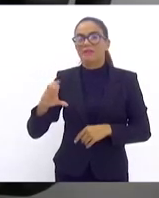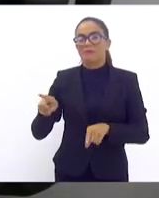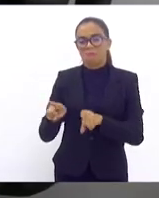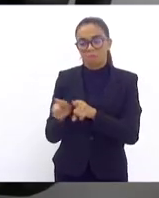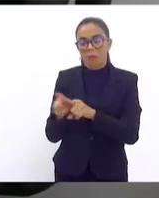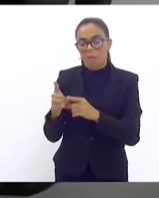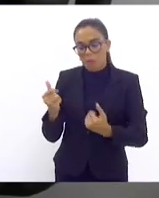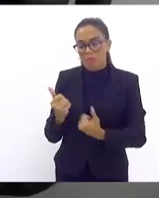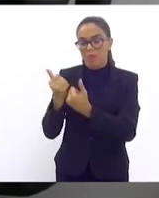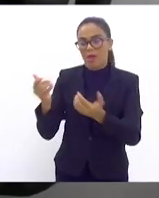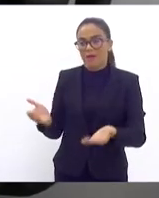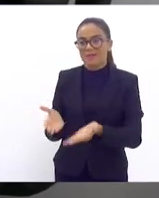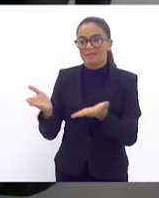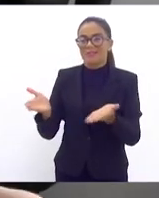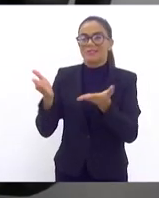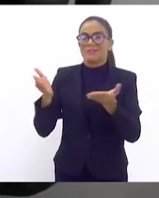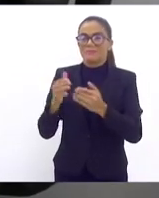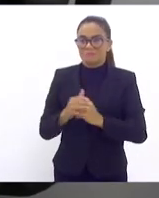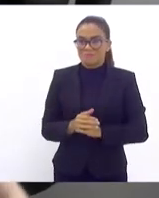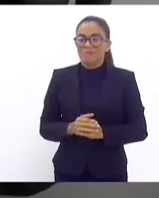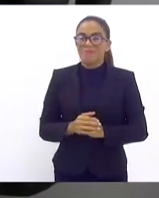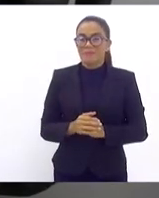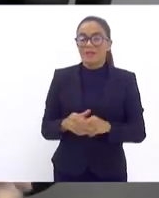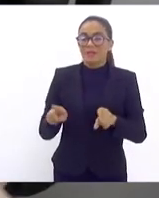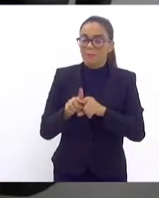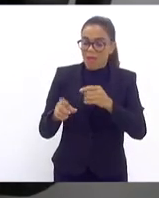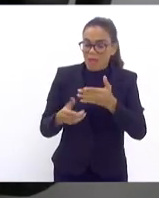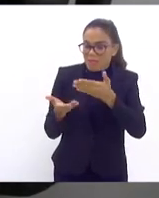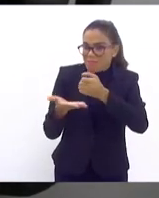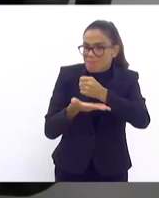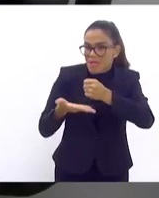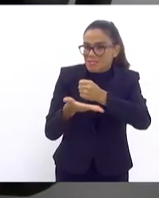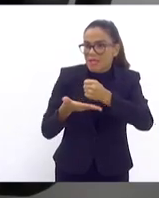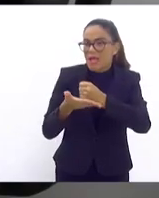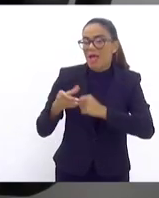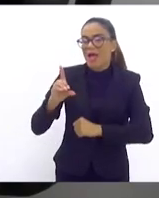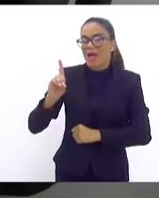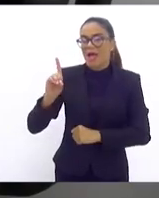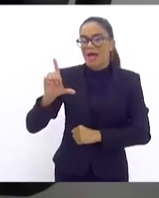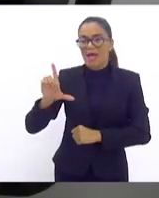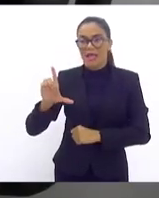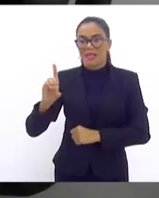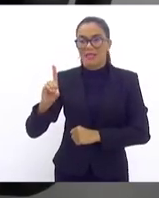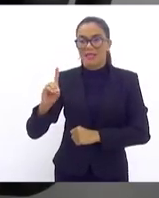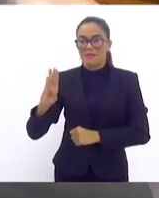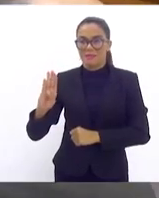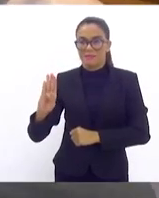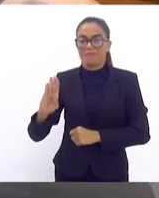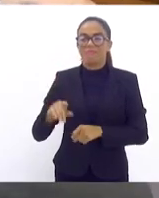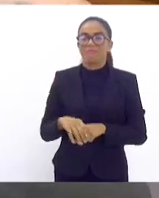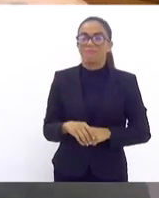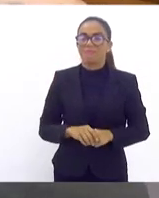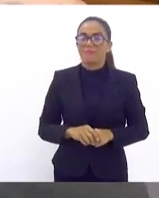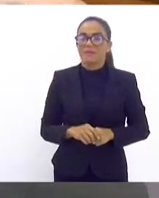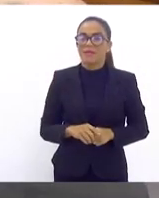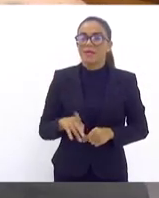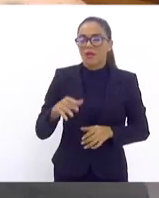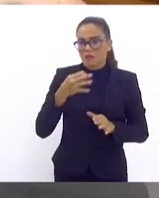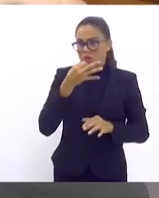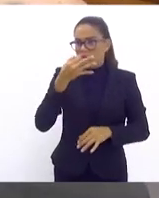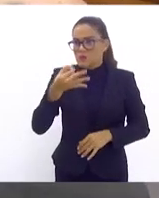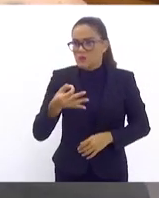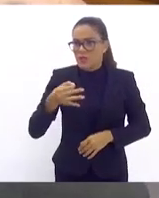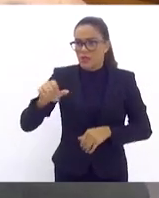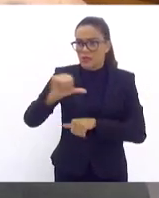deputado, ao remeter à LDB, também ajuda a delimitar essa questão. Eu vou fazer mais uma sugestão de trocar a